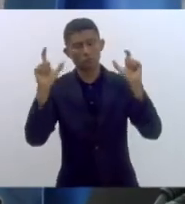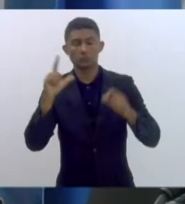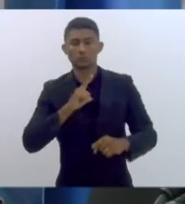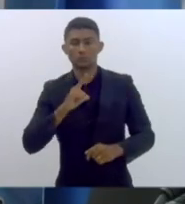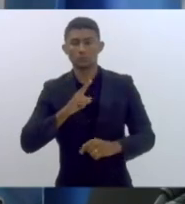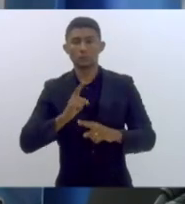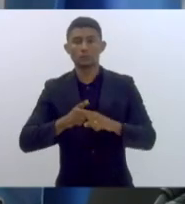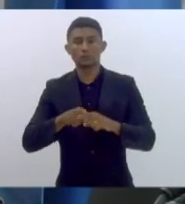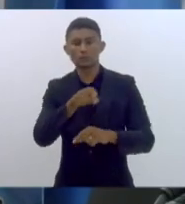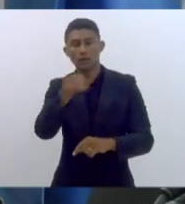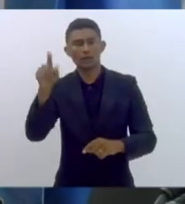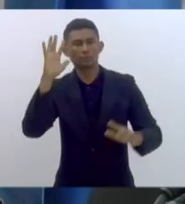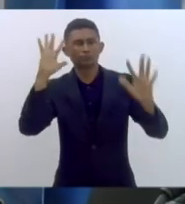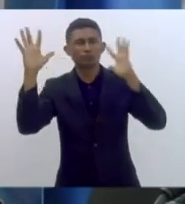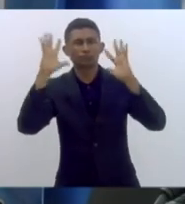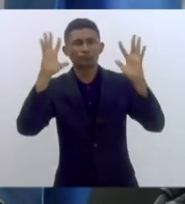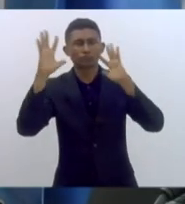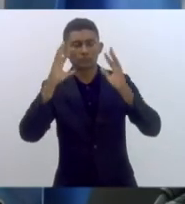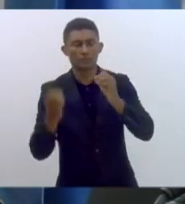uma PEC, né,